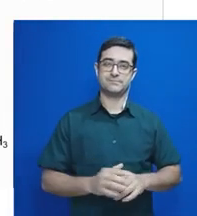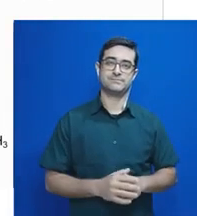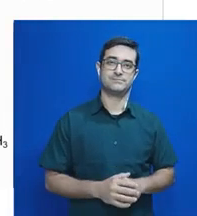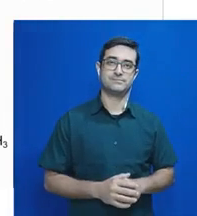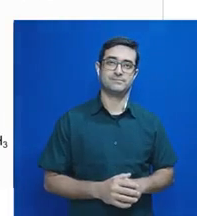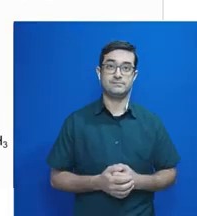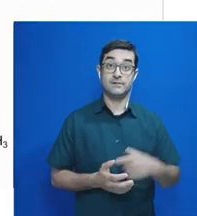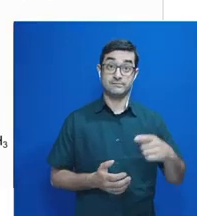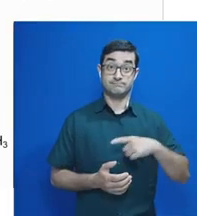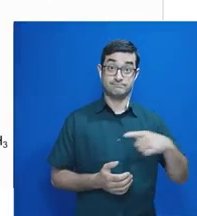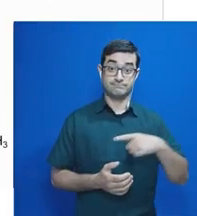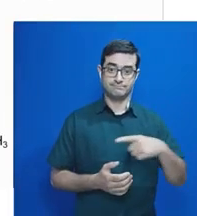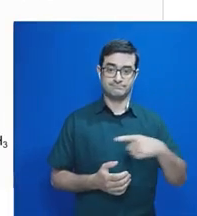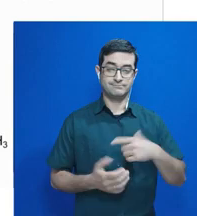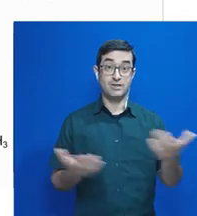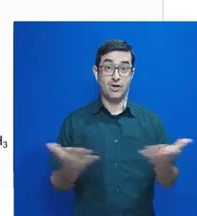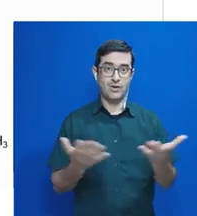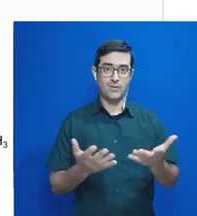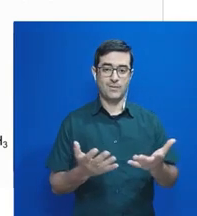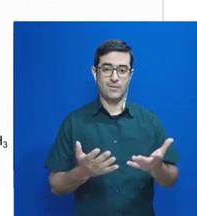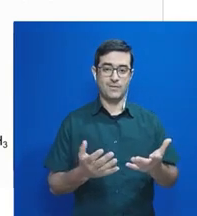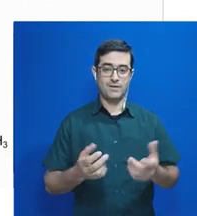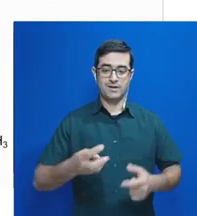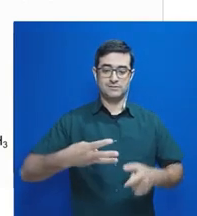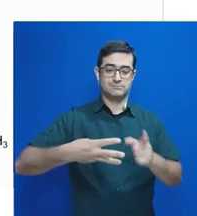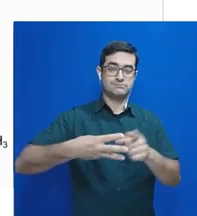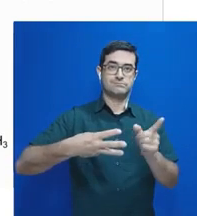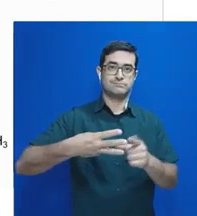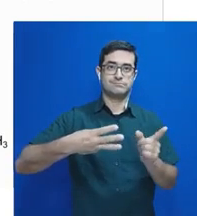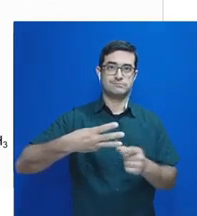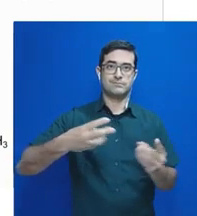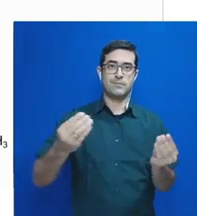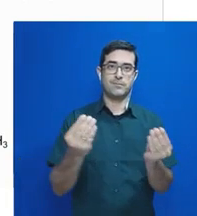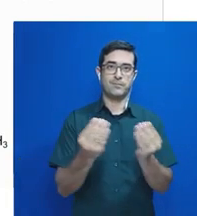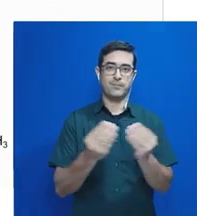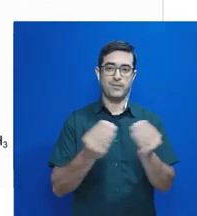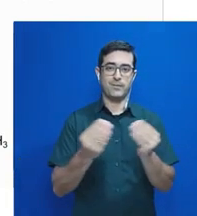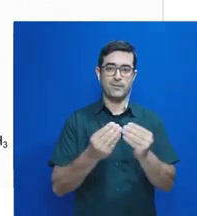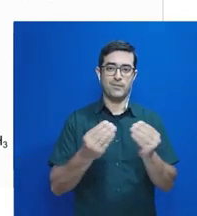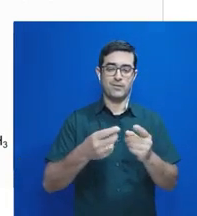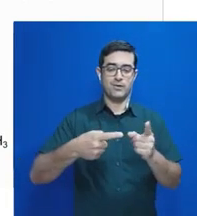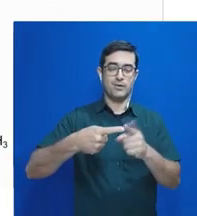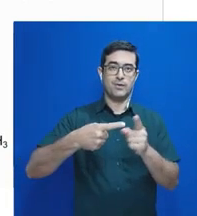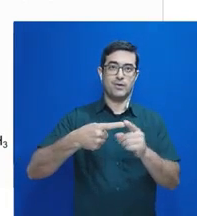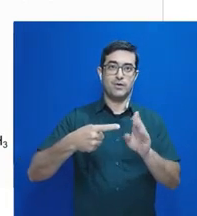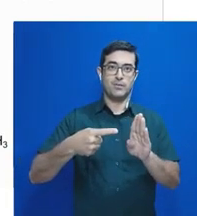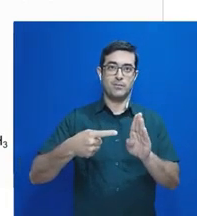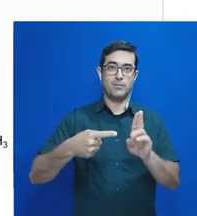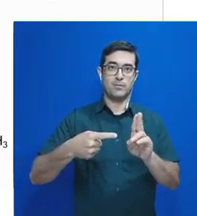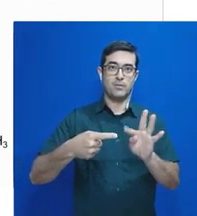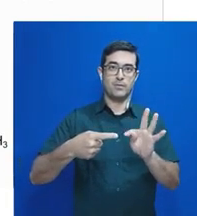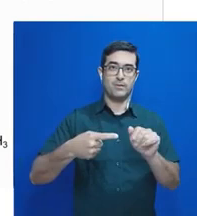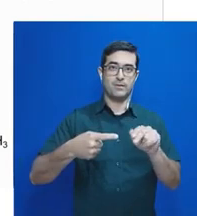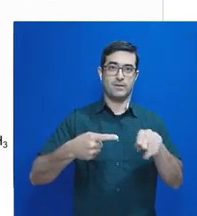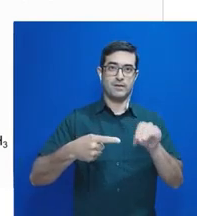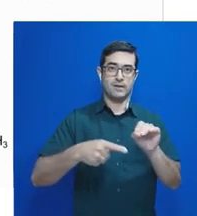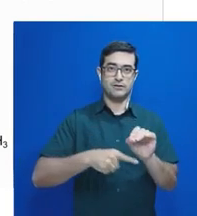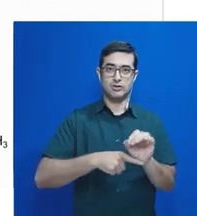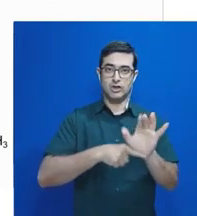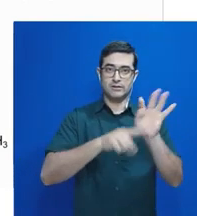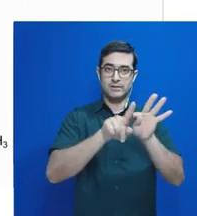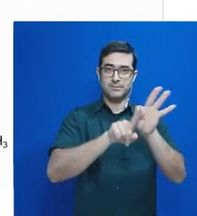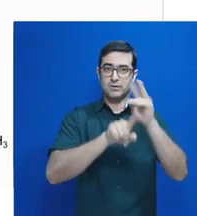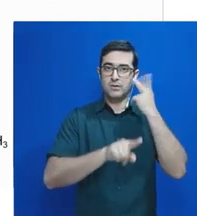aqui agora, né, 3 moléculas, né, o butano, que é gás a temperatura ambiente,